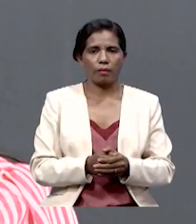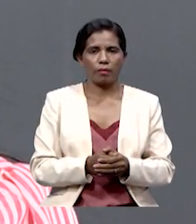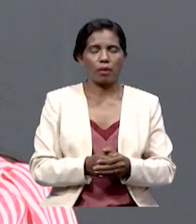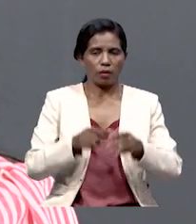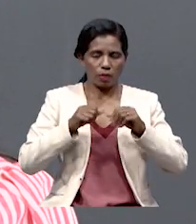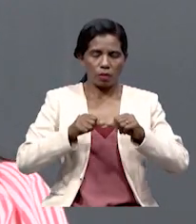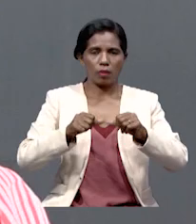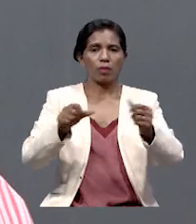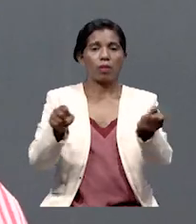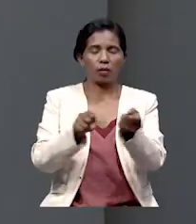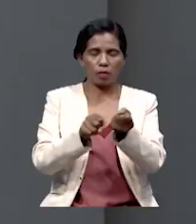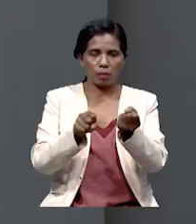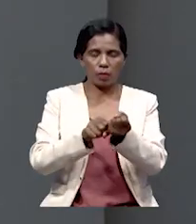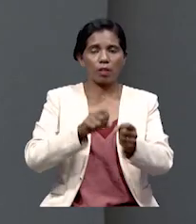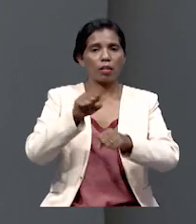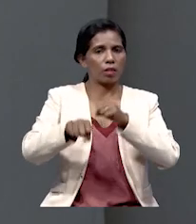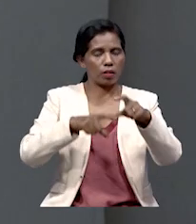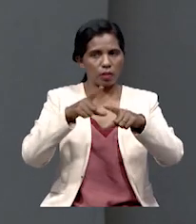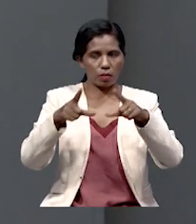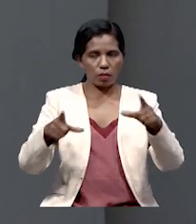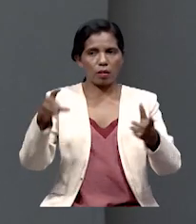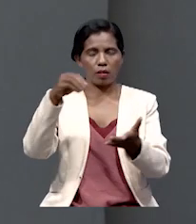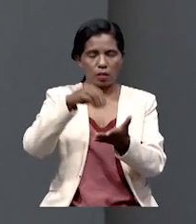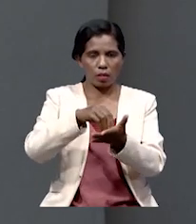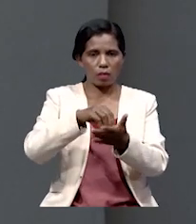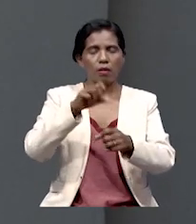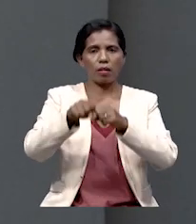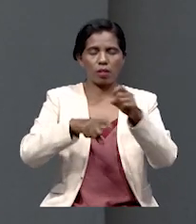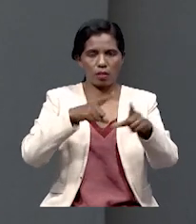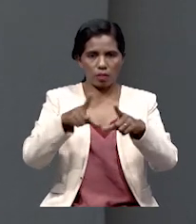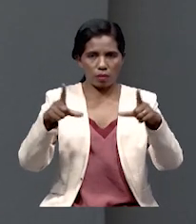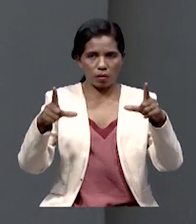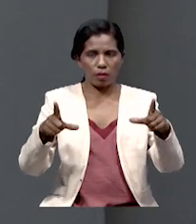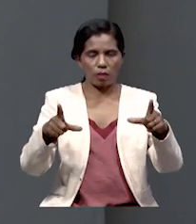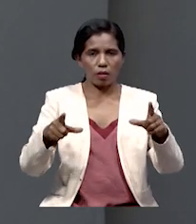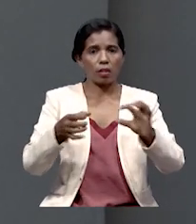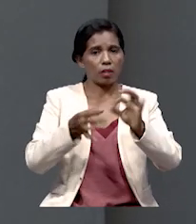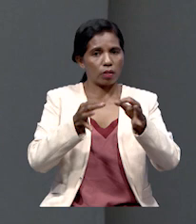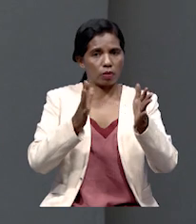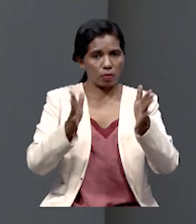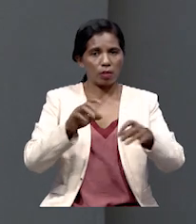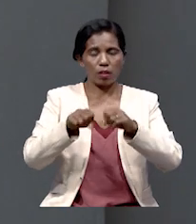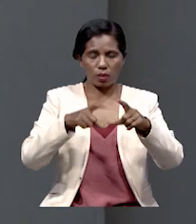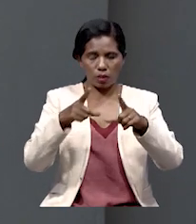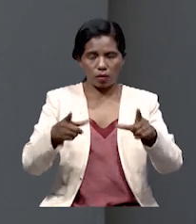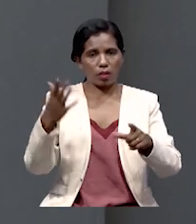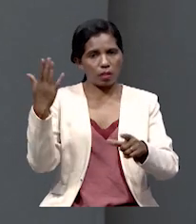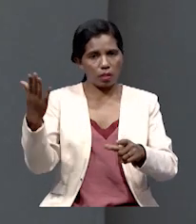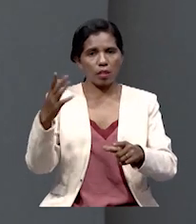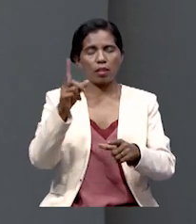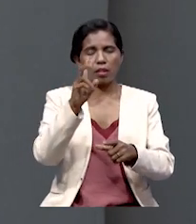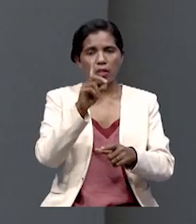continua apo ya, ba instalasaun ga tau traduktor lian gestual iha